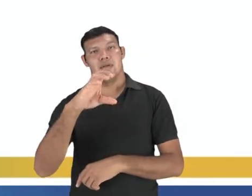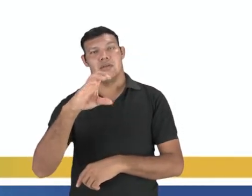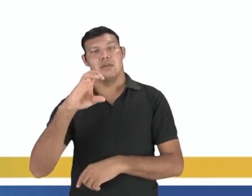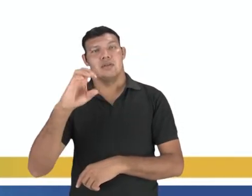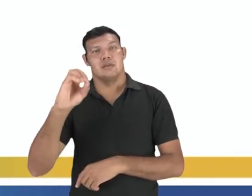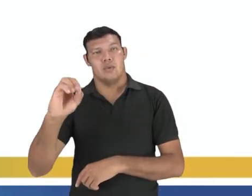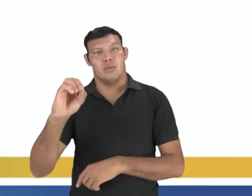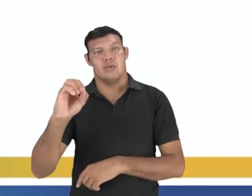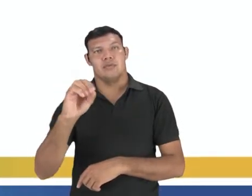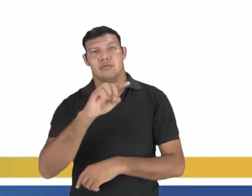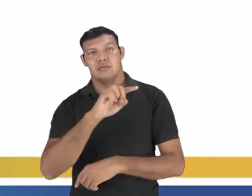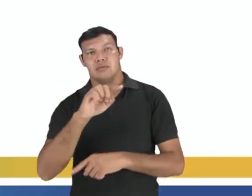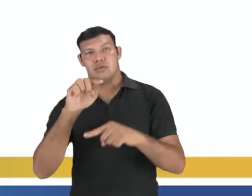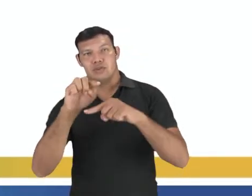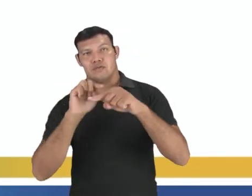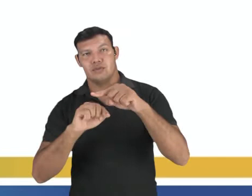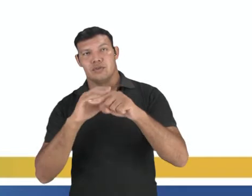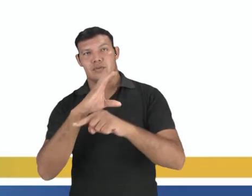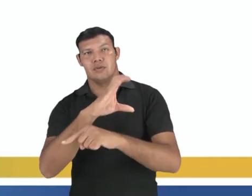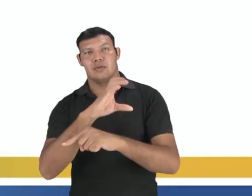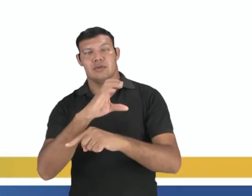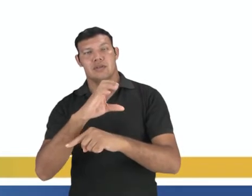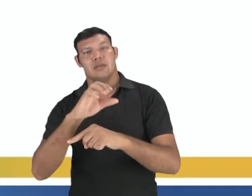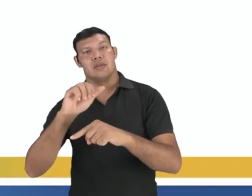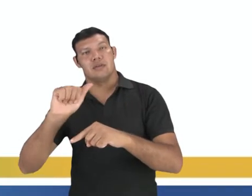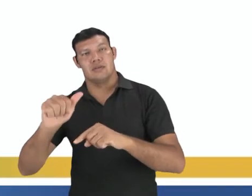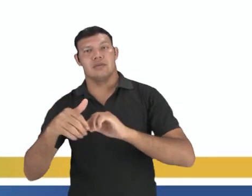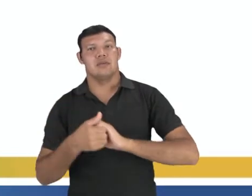consegue desenvolver uma operação.